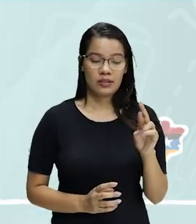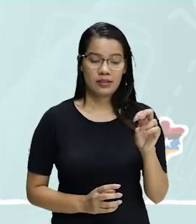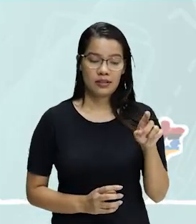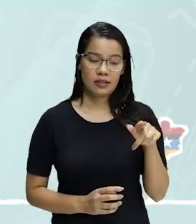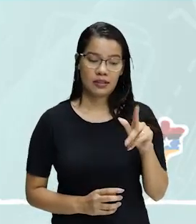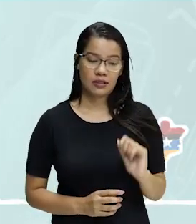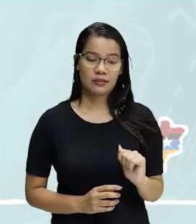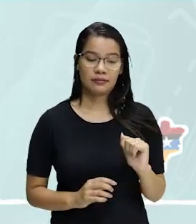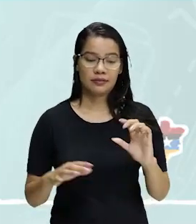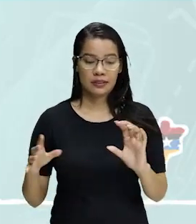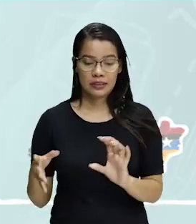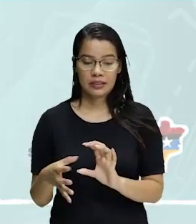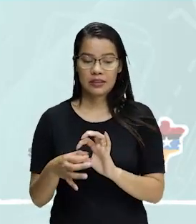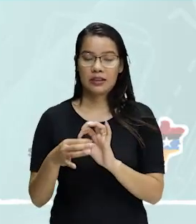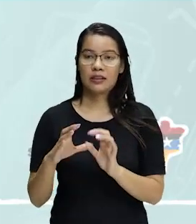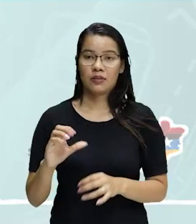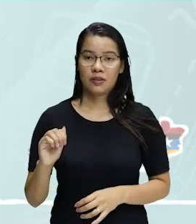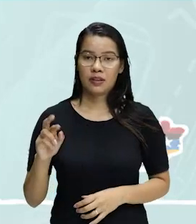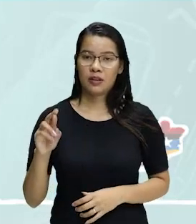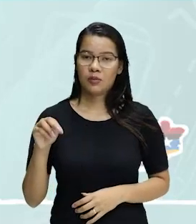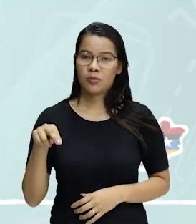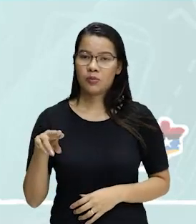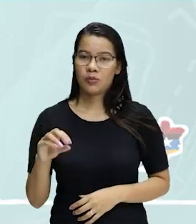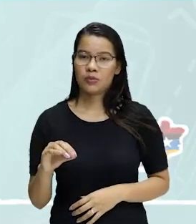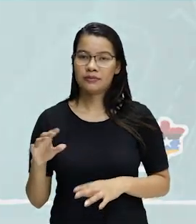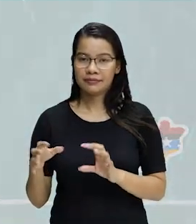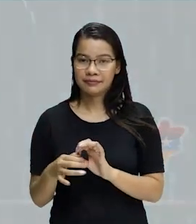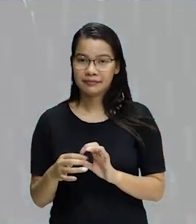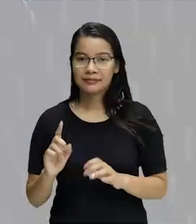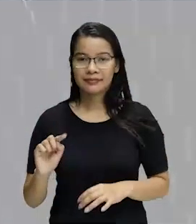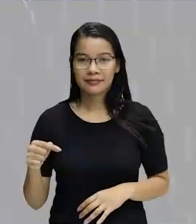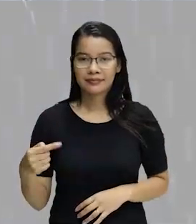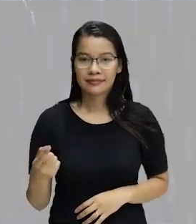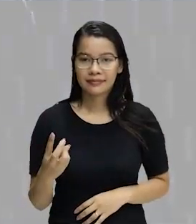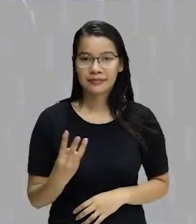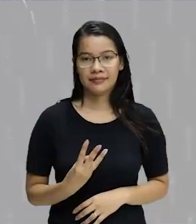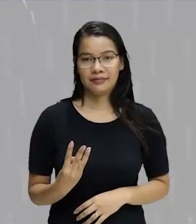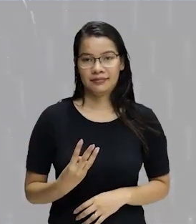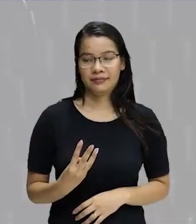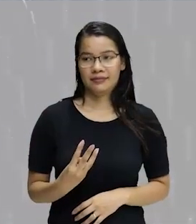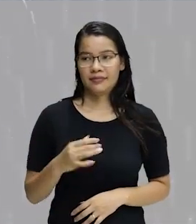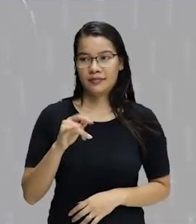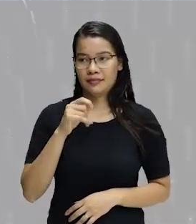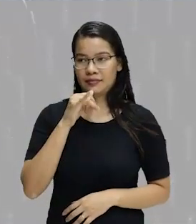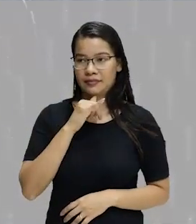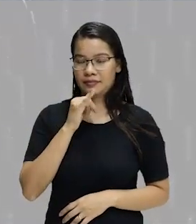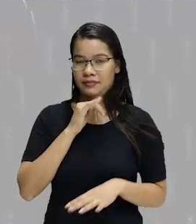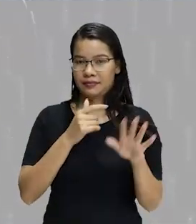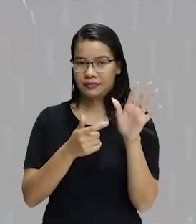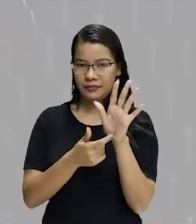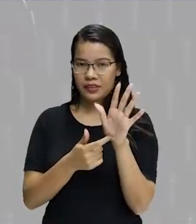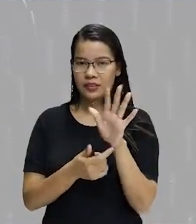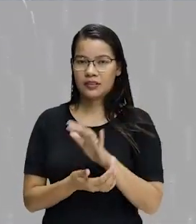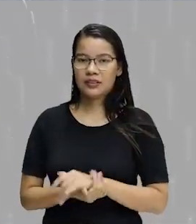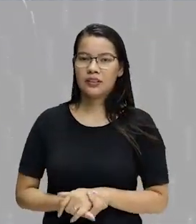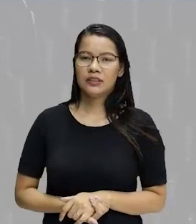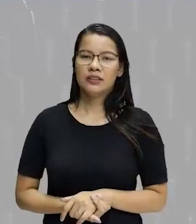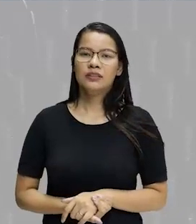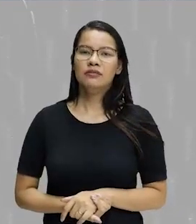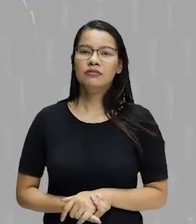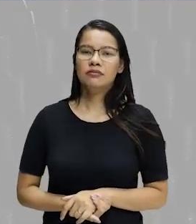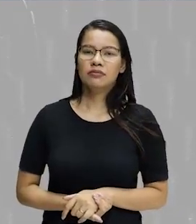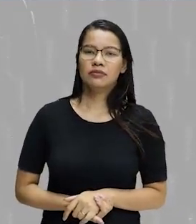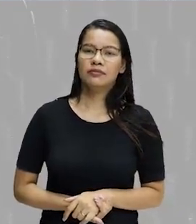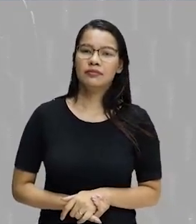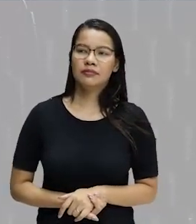ligado a um carbono, que está ligado a outros 3 carbonos. É o exemplo aqui do metil